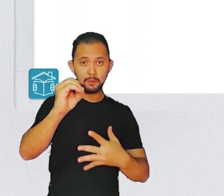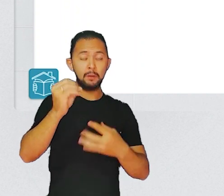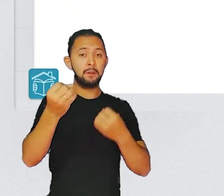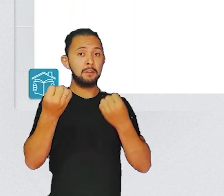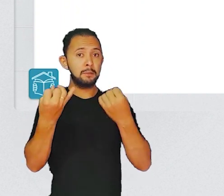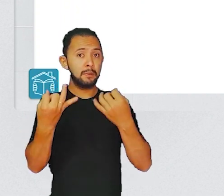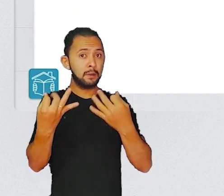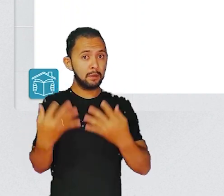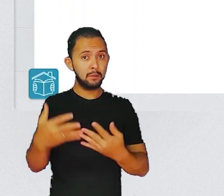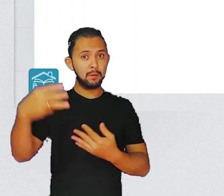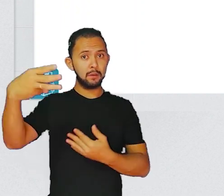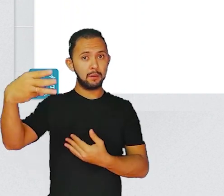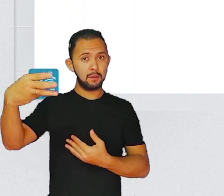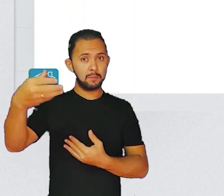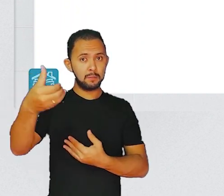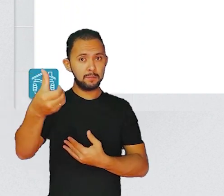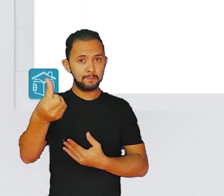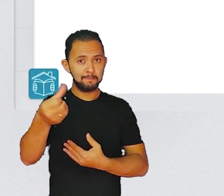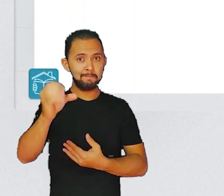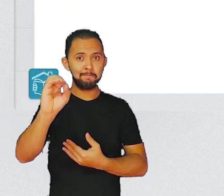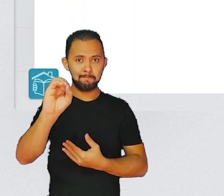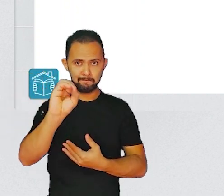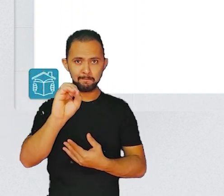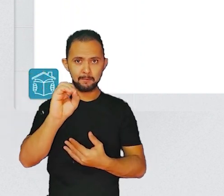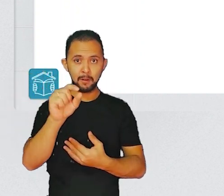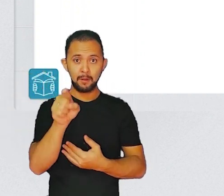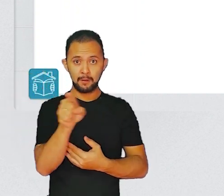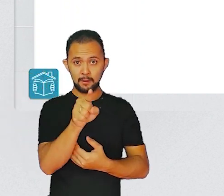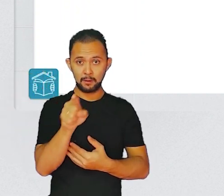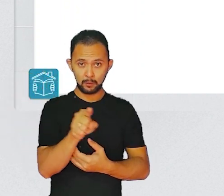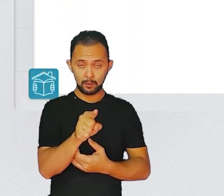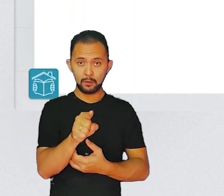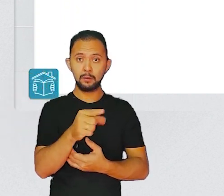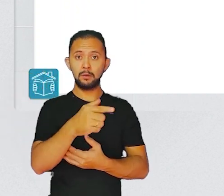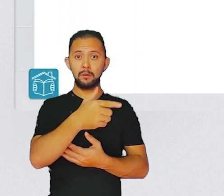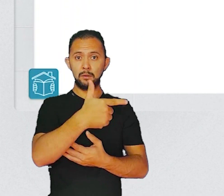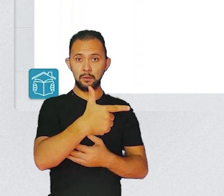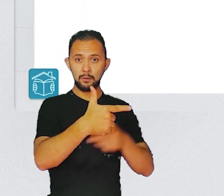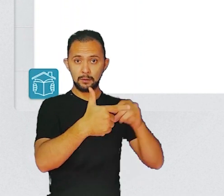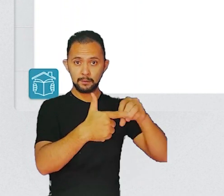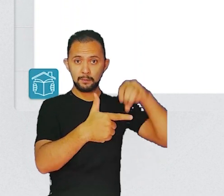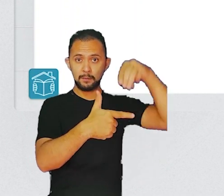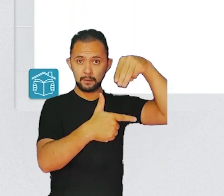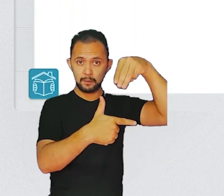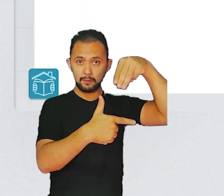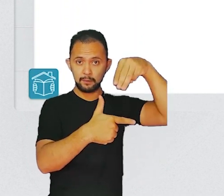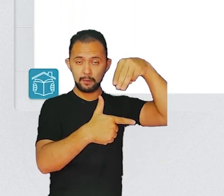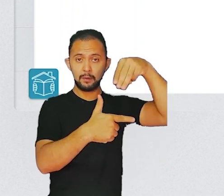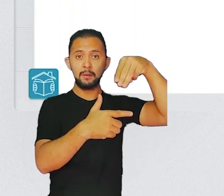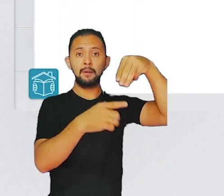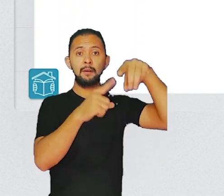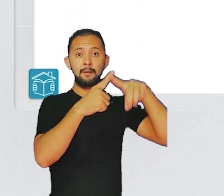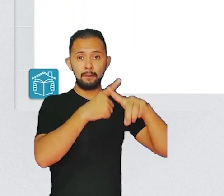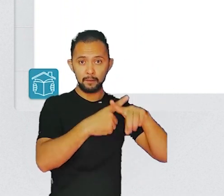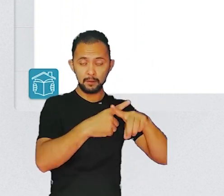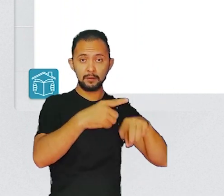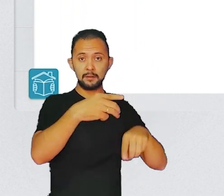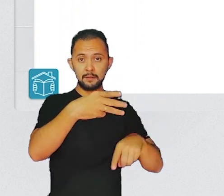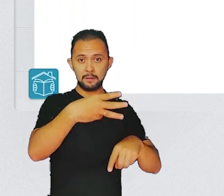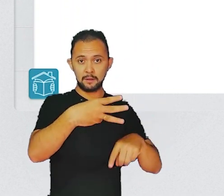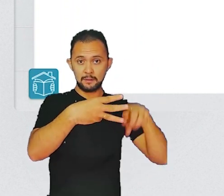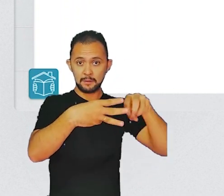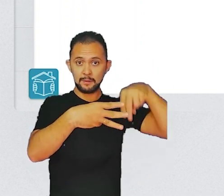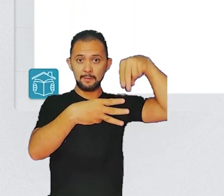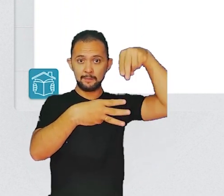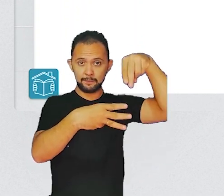que 3.600 é igual a 2 elevado a m vezes 3 elevado